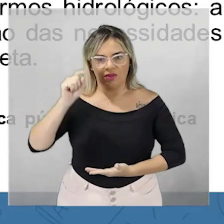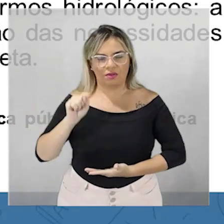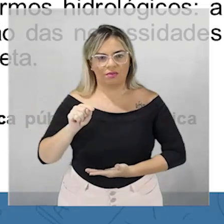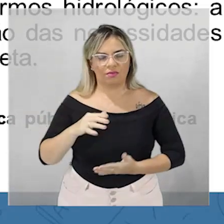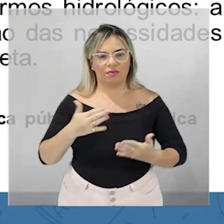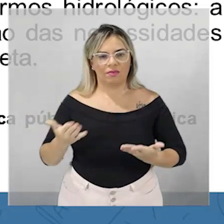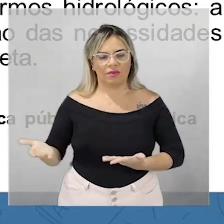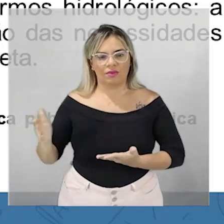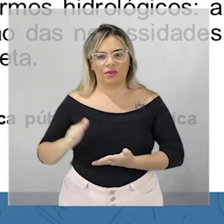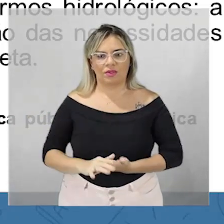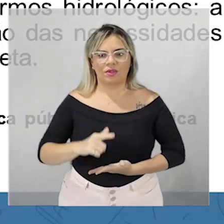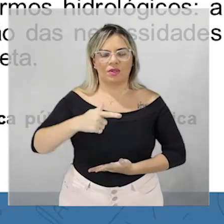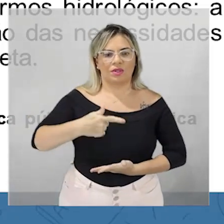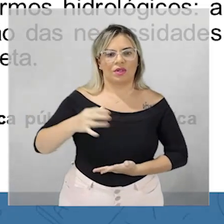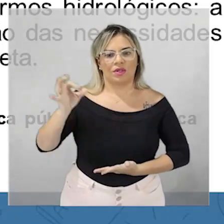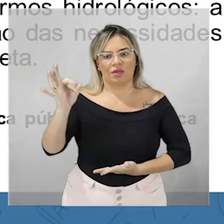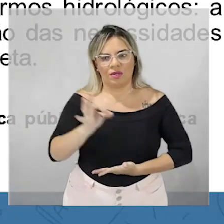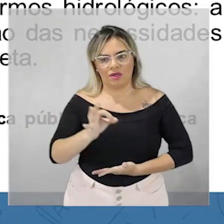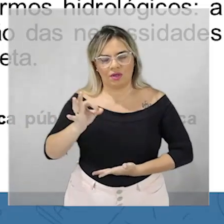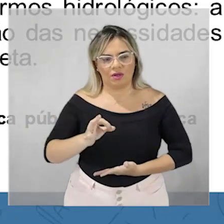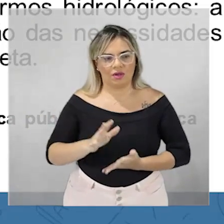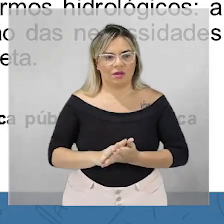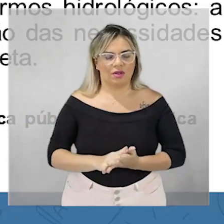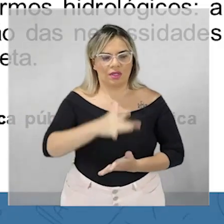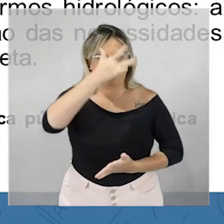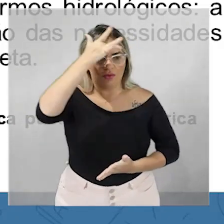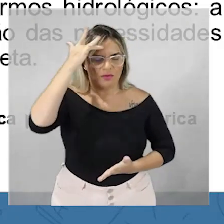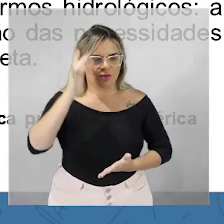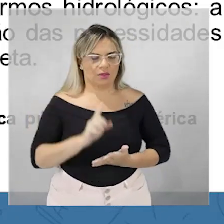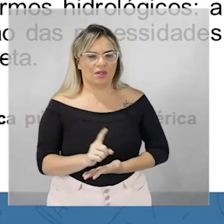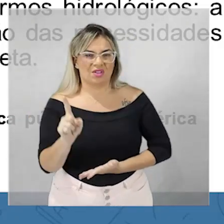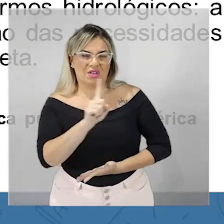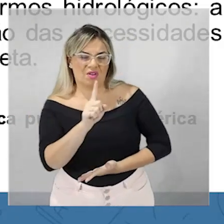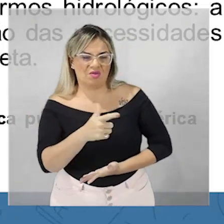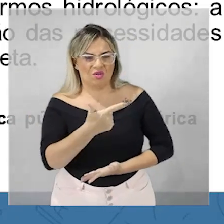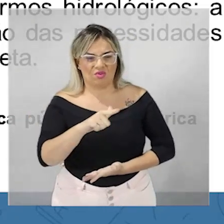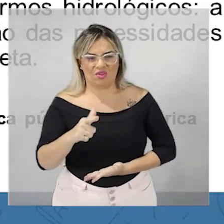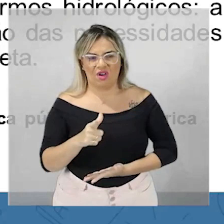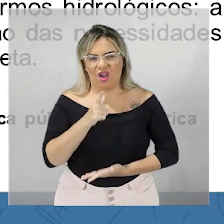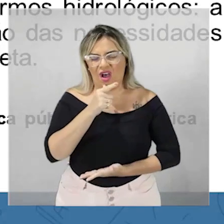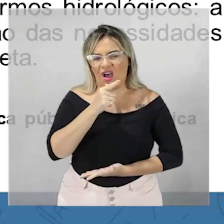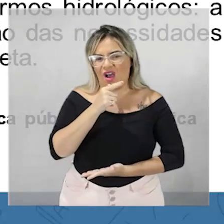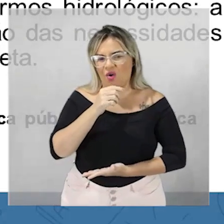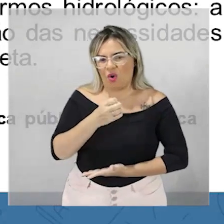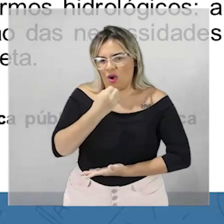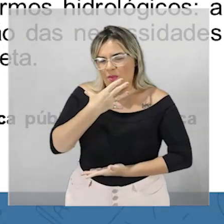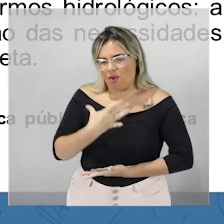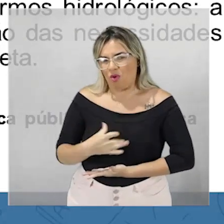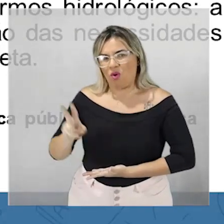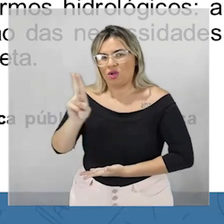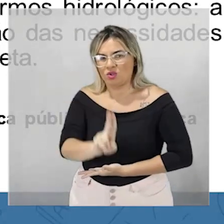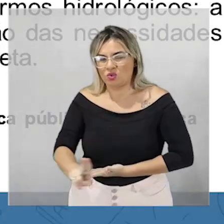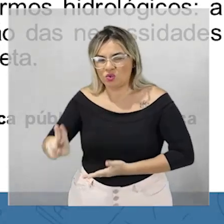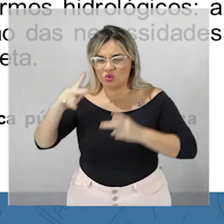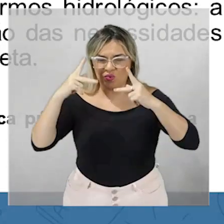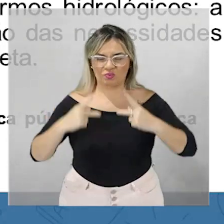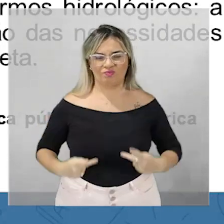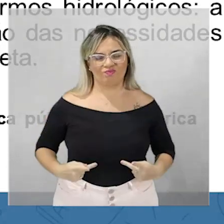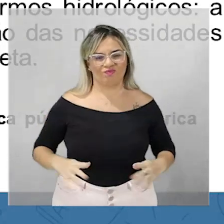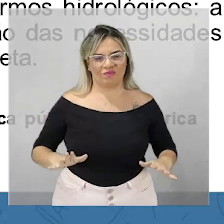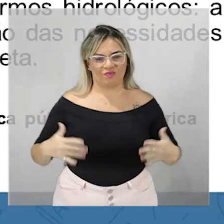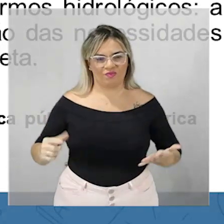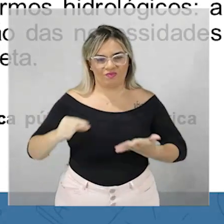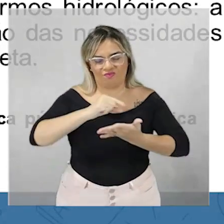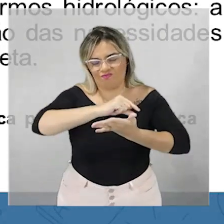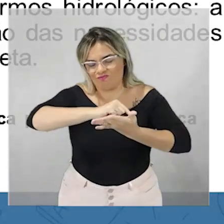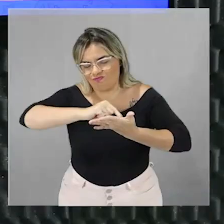seja, 7% da população, não possuem água segura para o consumo humano. Já grifava